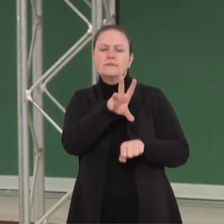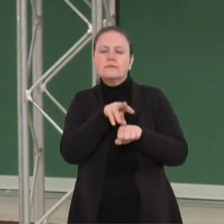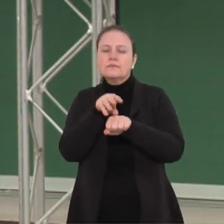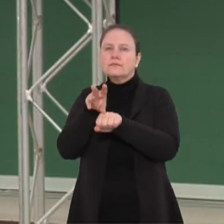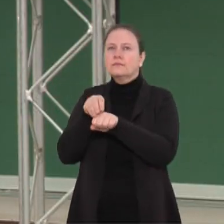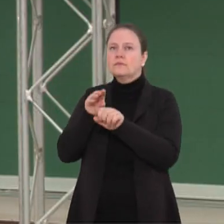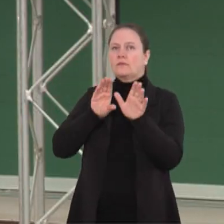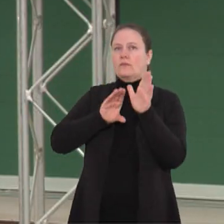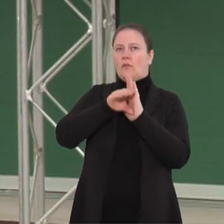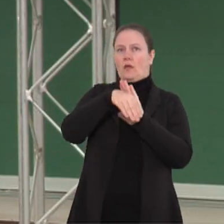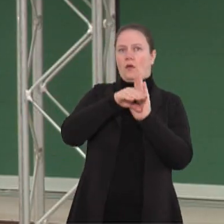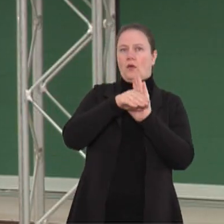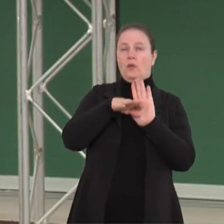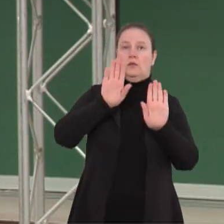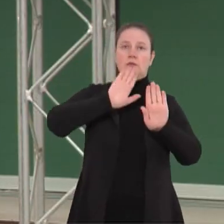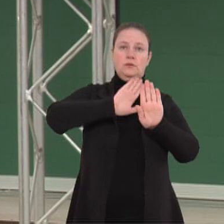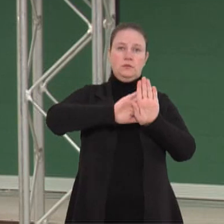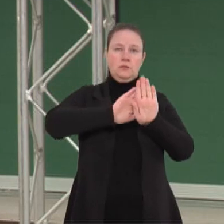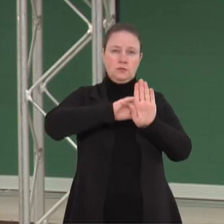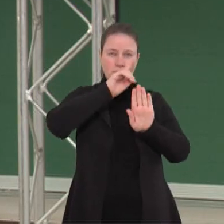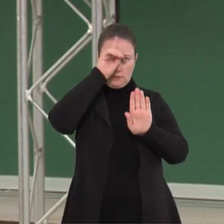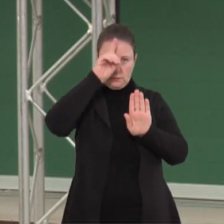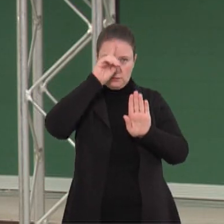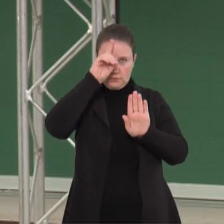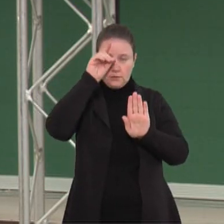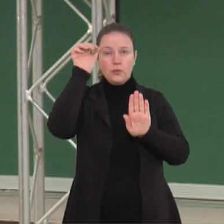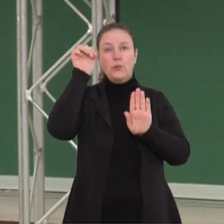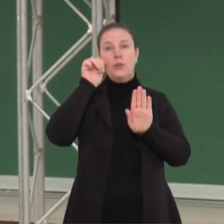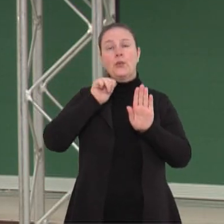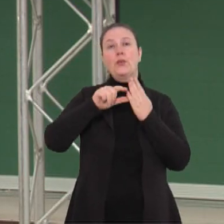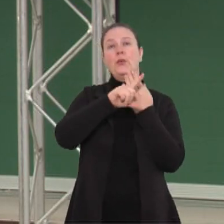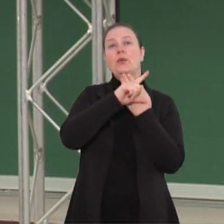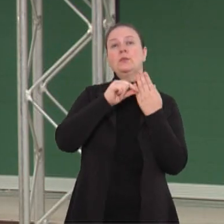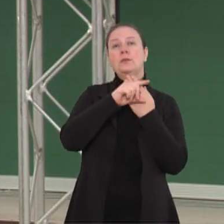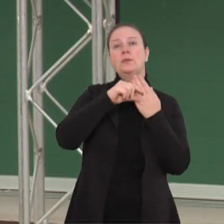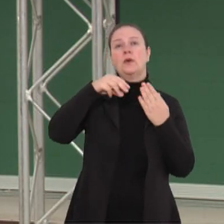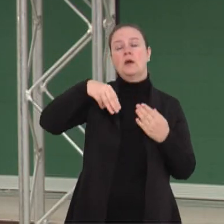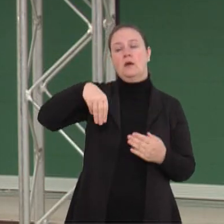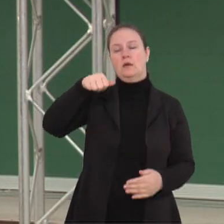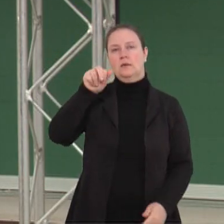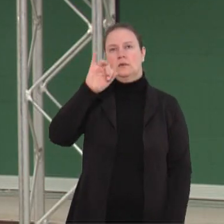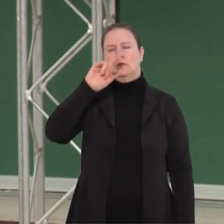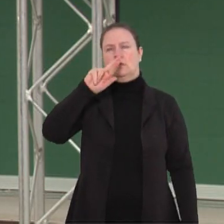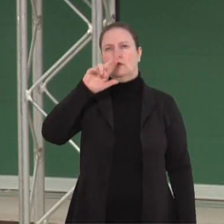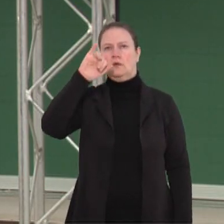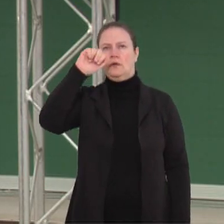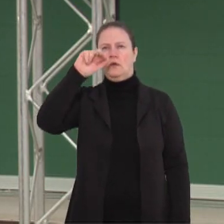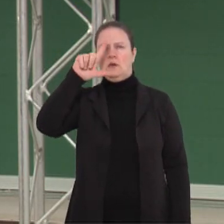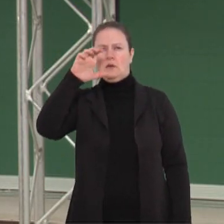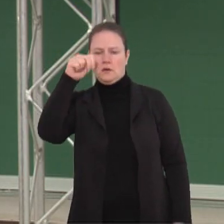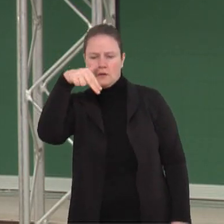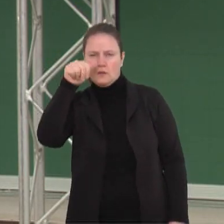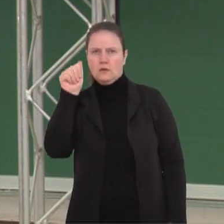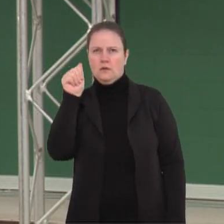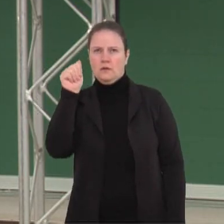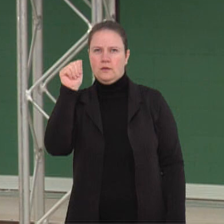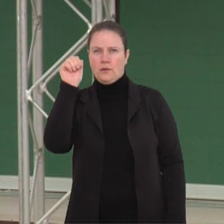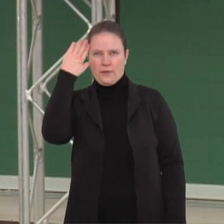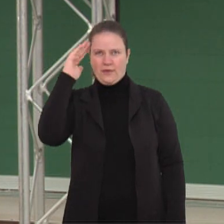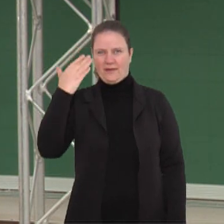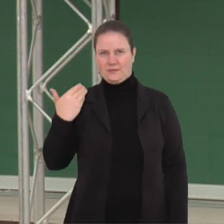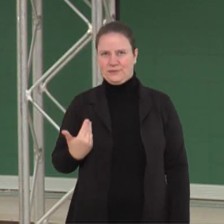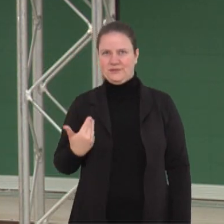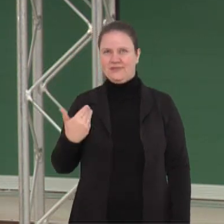o conceito de ideologia em Marilena Chauí. Nós vimos também sobre para Karl Marx, como